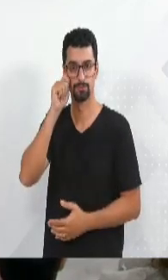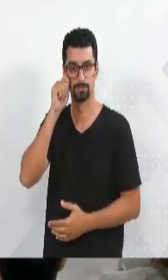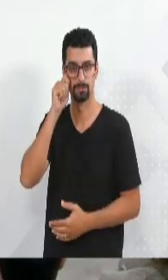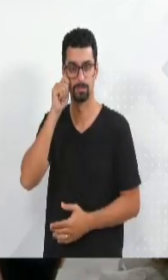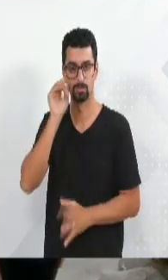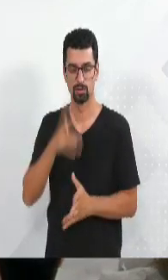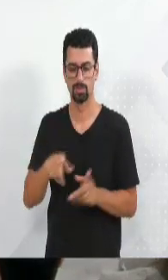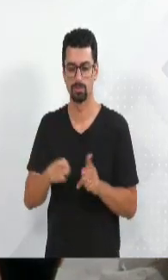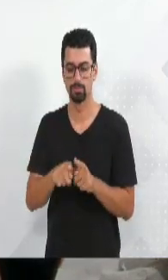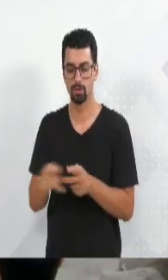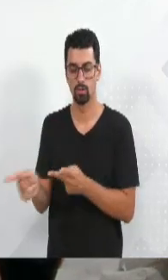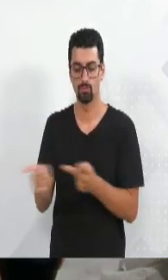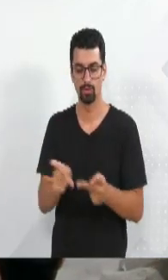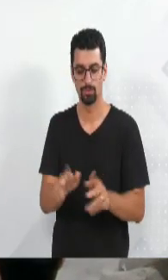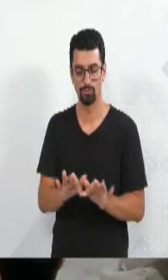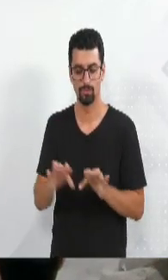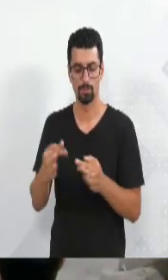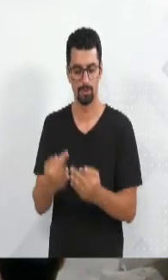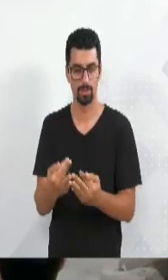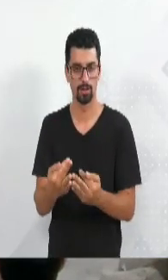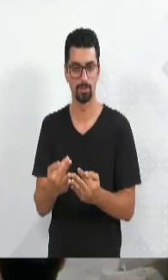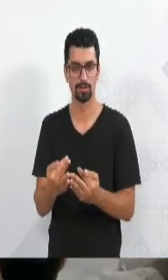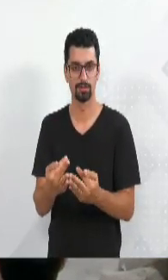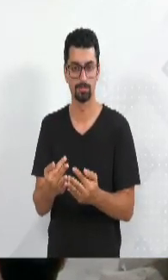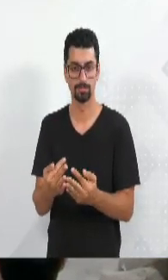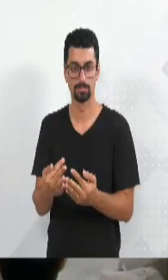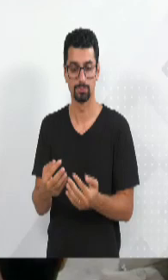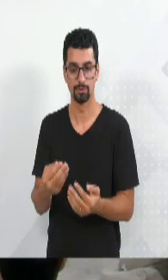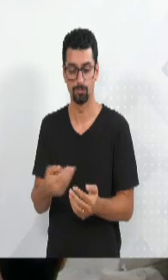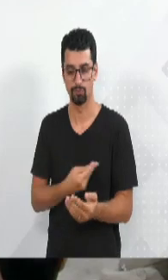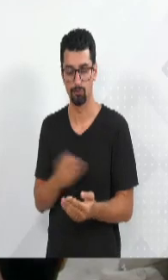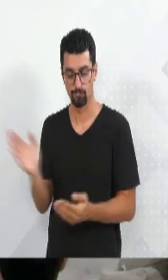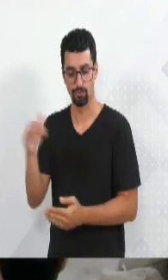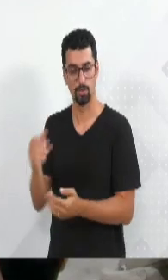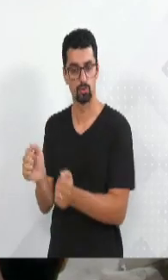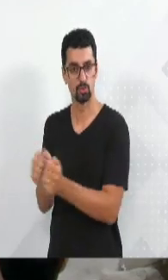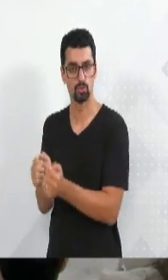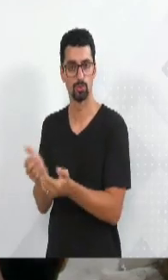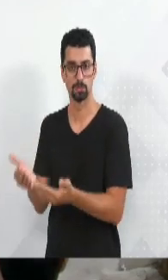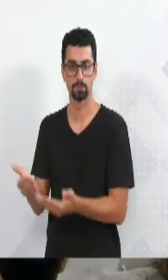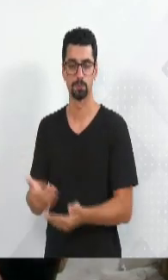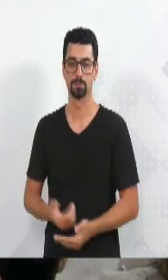estendo também o convite Aos familiares e amigos aqui que estão juntos